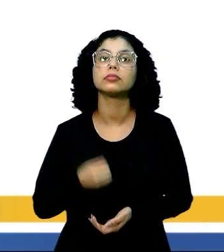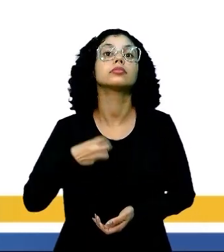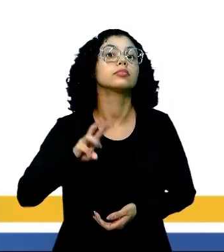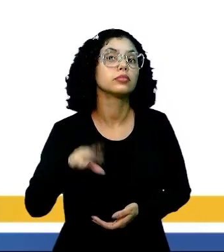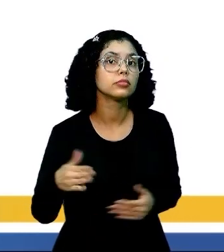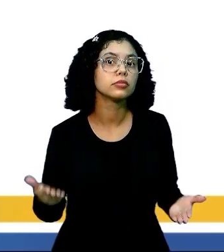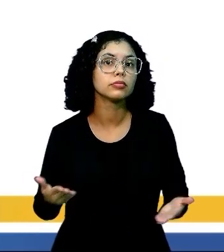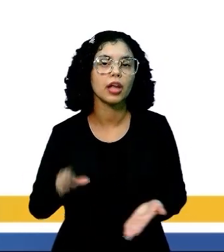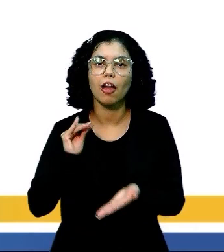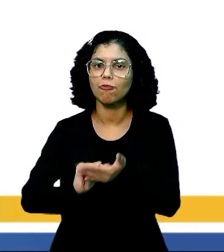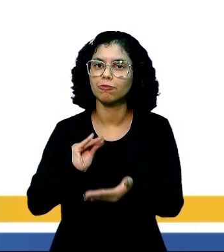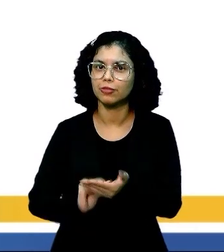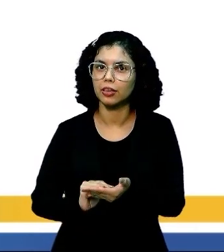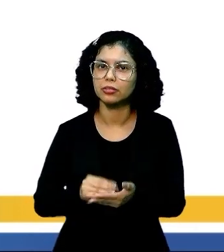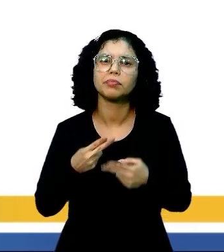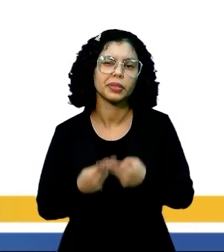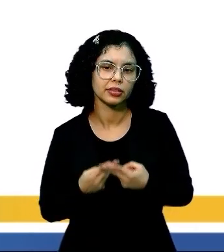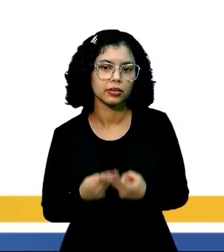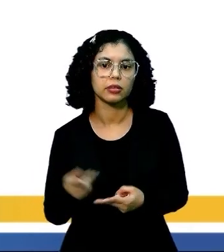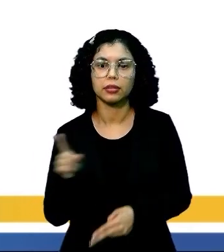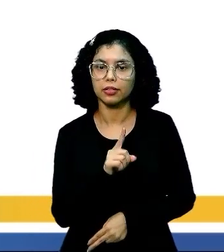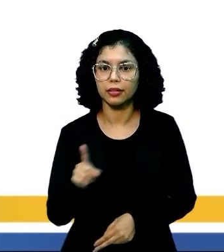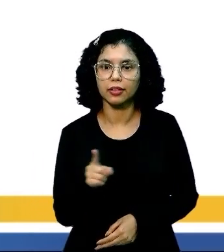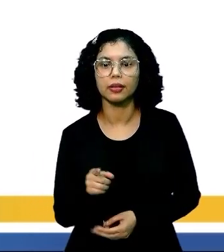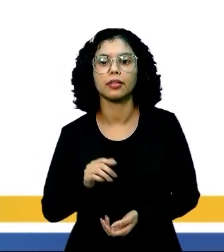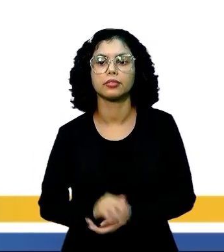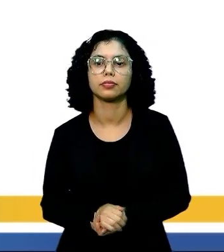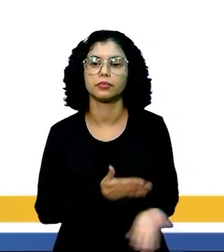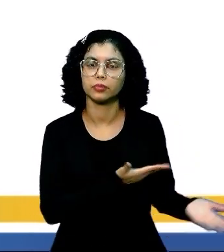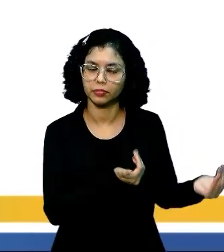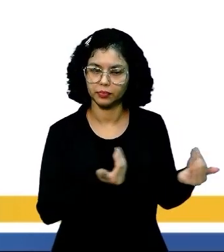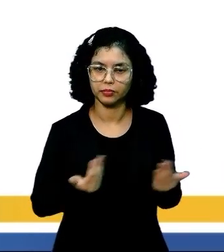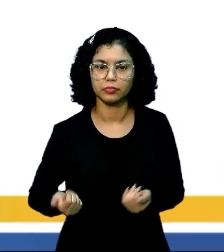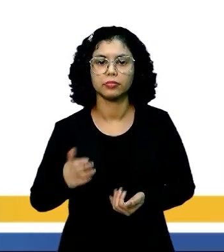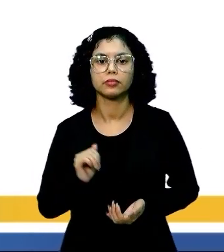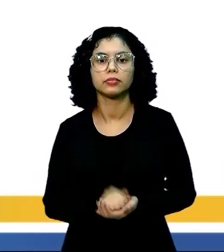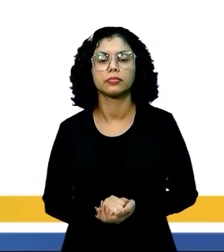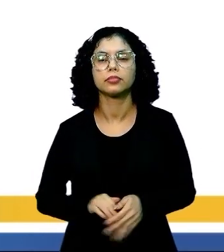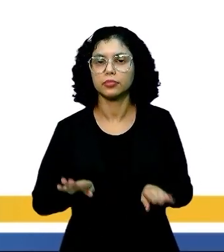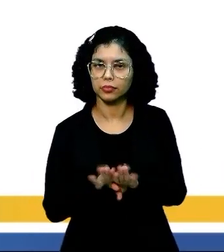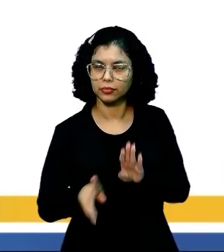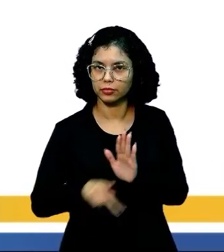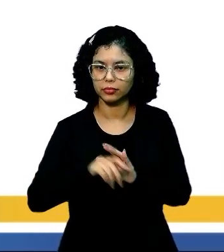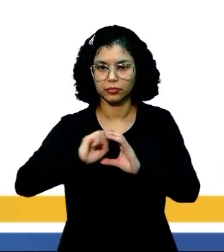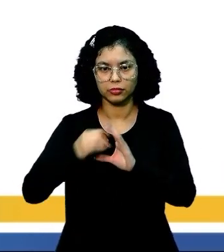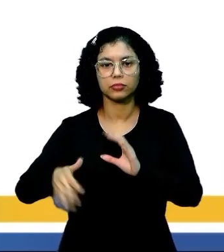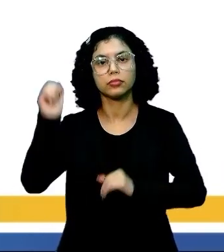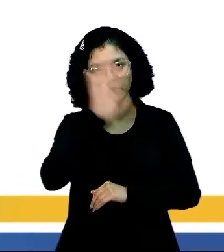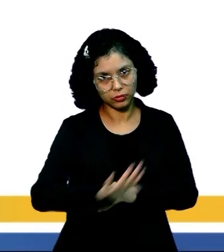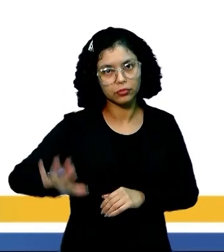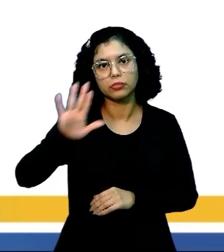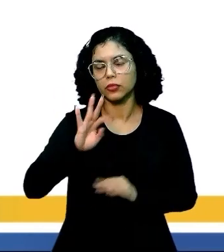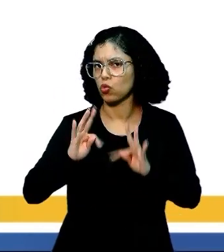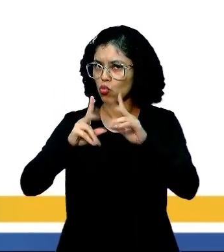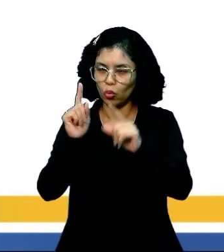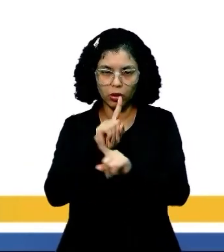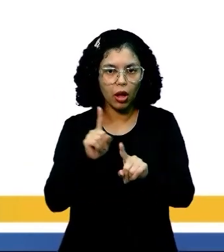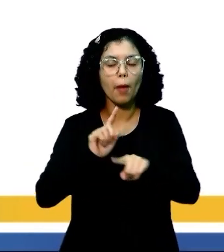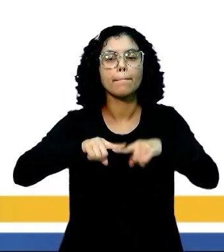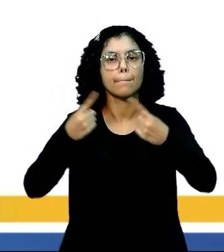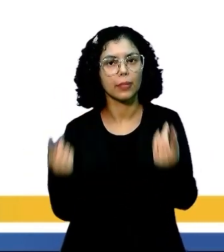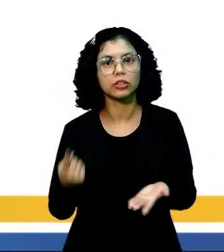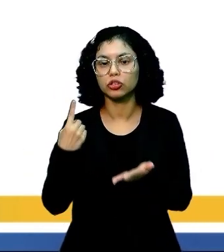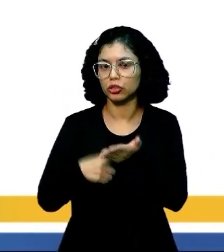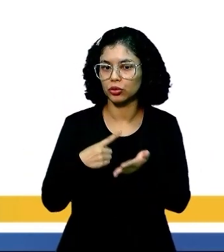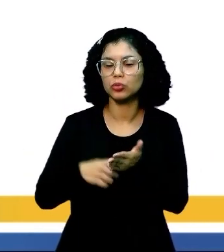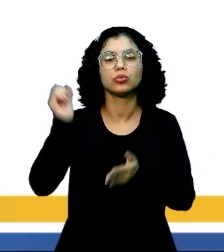impacientes? Sou eu, professor? Às vezes, né? Não, mas são os jovens, né? Tem essa característica geral. Não que todo jovem seja impaciente, mas de acordo